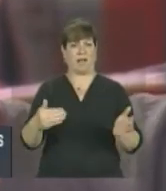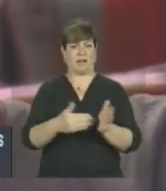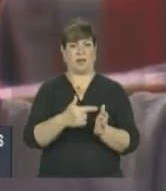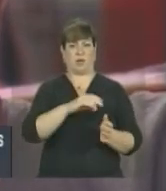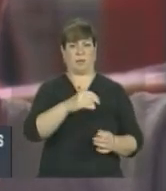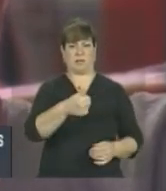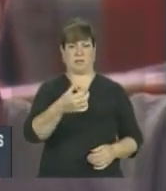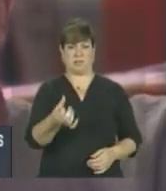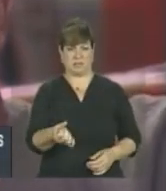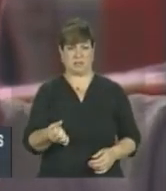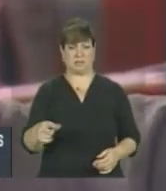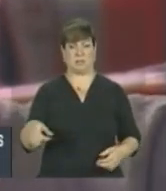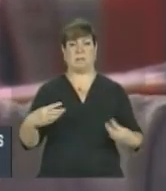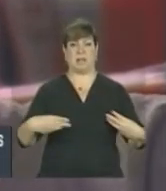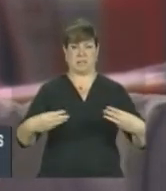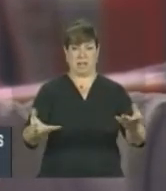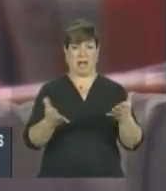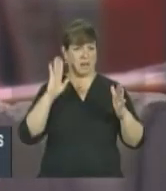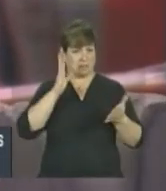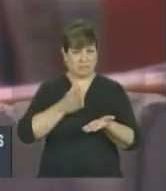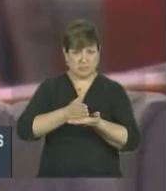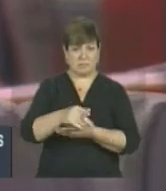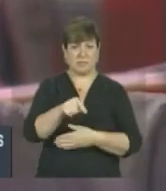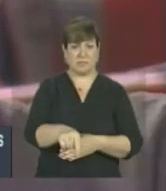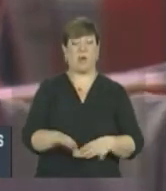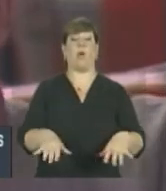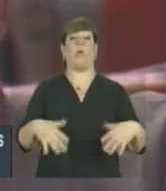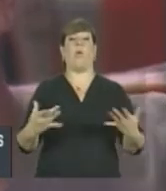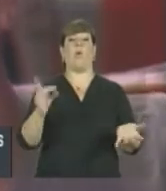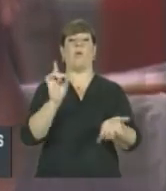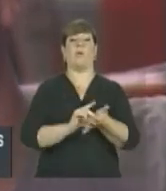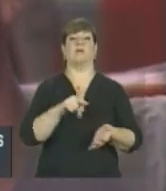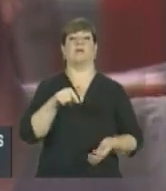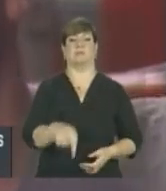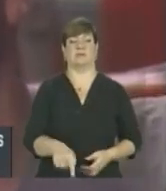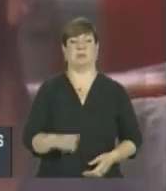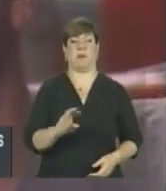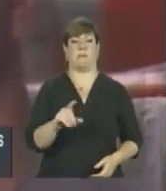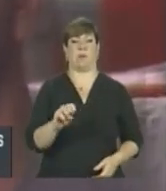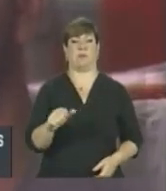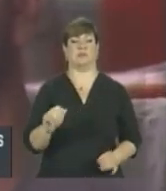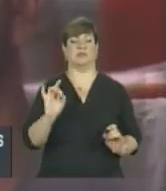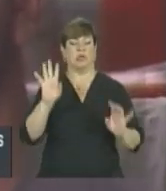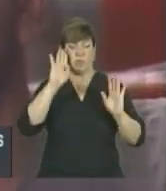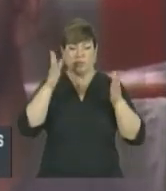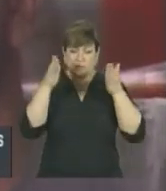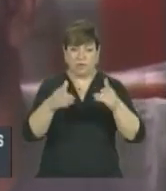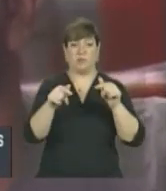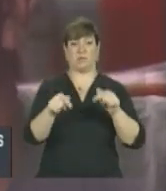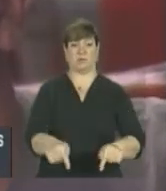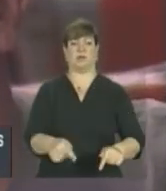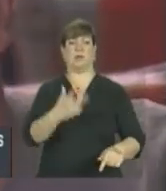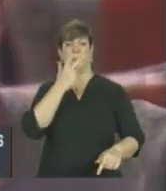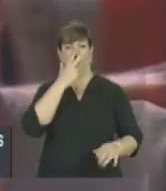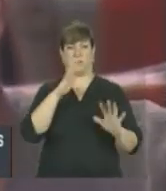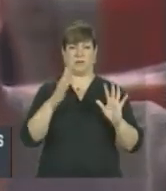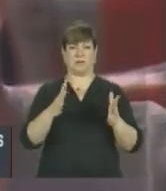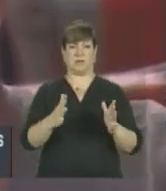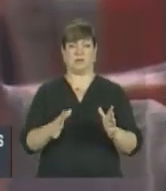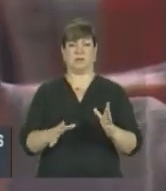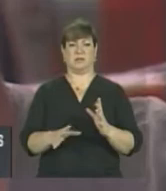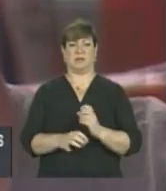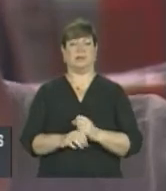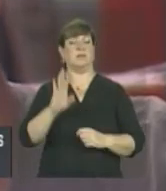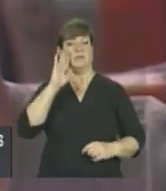2016 e qual é a eficiência mesmo do Bolsa Atleta, focando apenas no Bolsa Atleta, que me parece que talvez seja